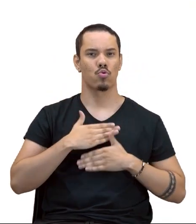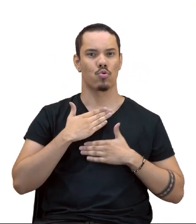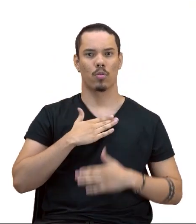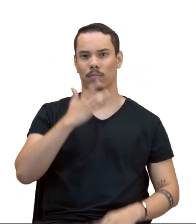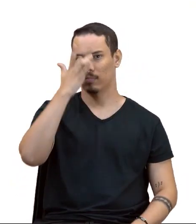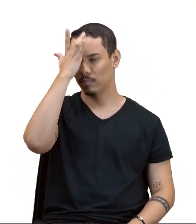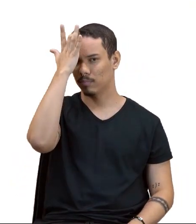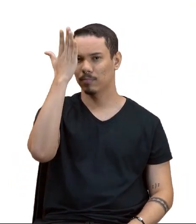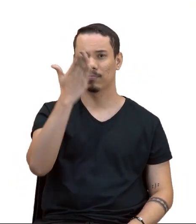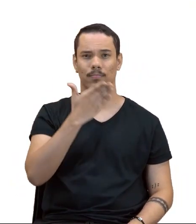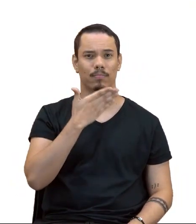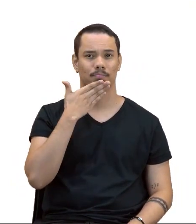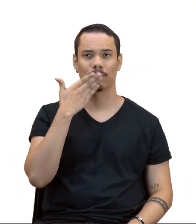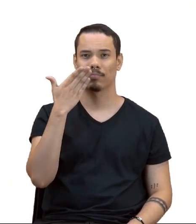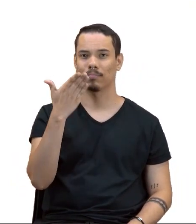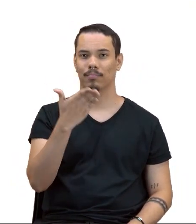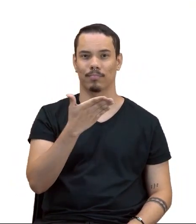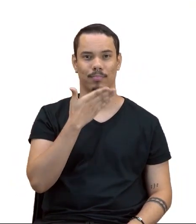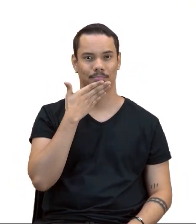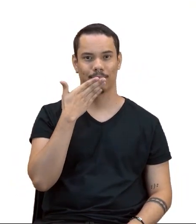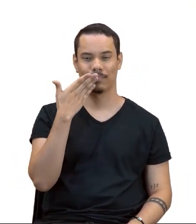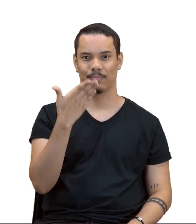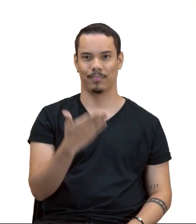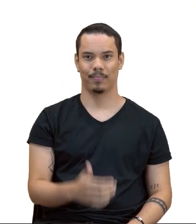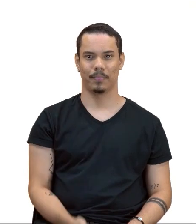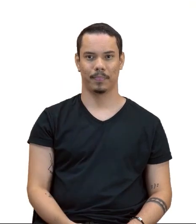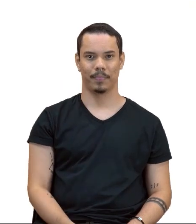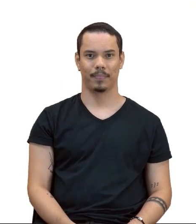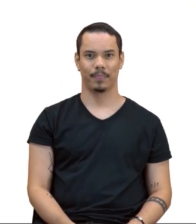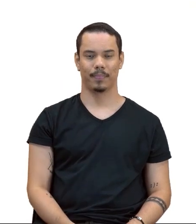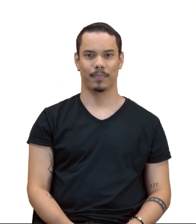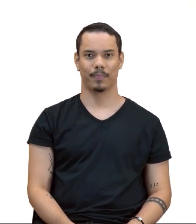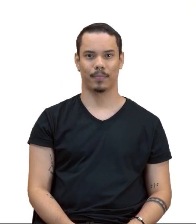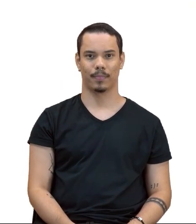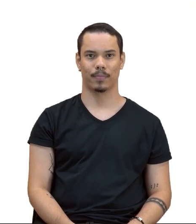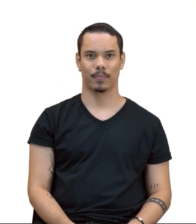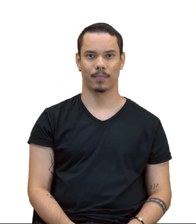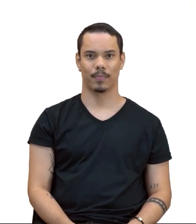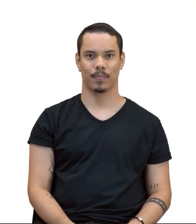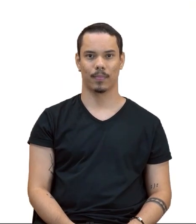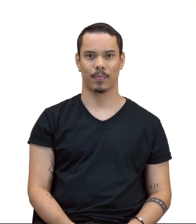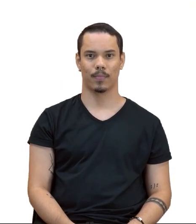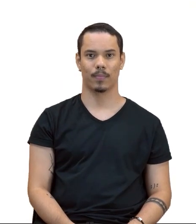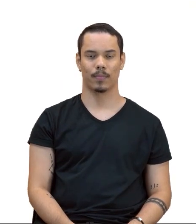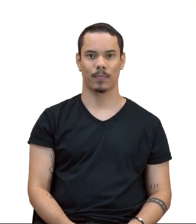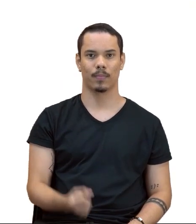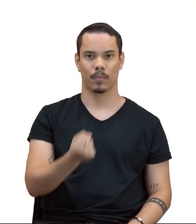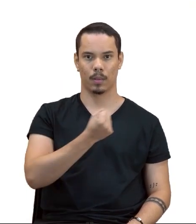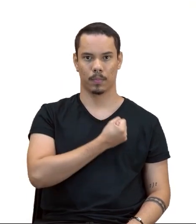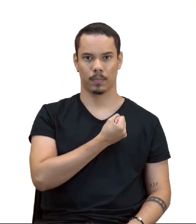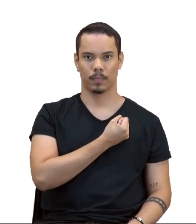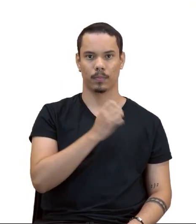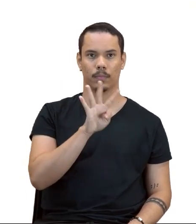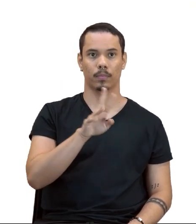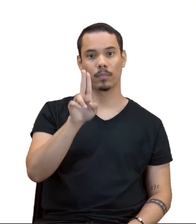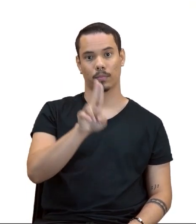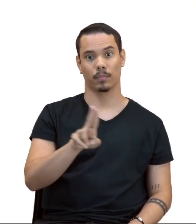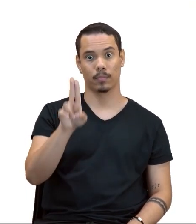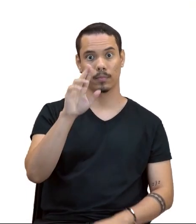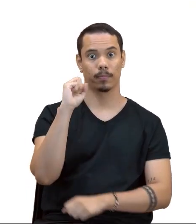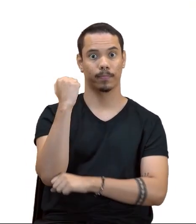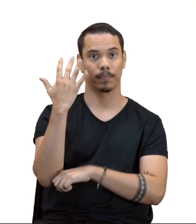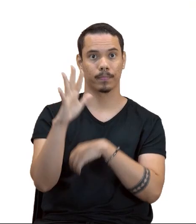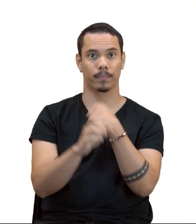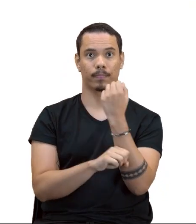açúcar? Mamão com açúcar. Fechou, mano. Então vamos lá. Questão 4. O uso da floresta úmida